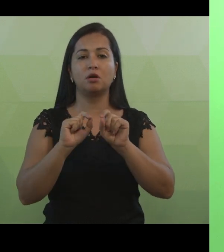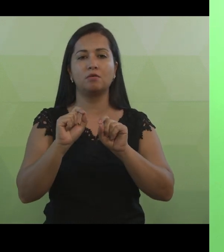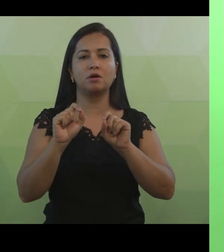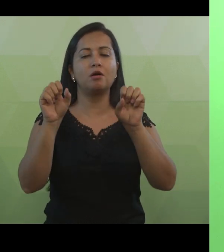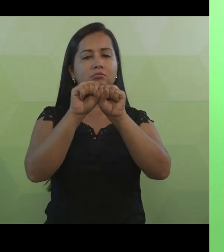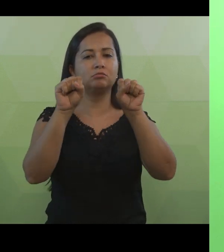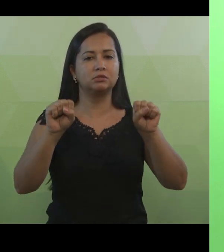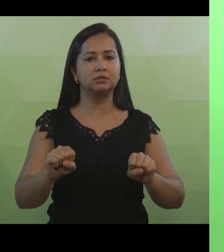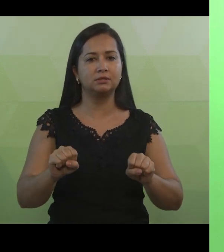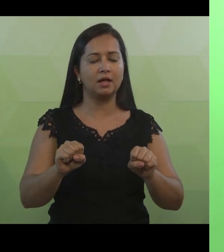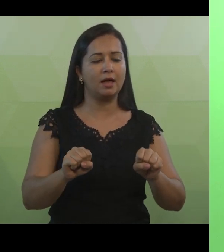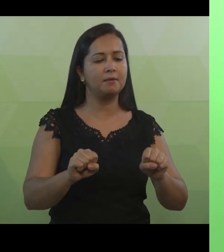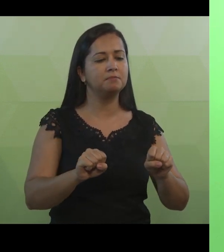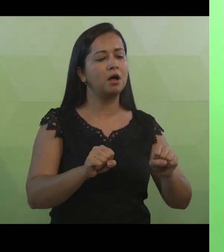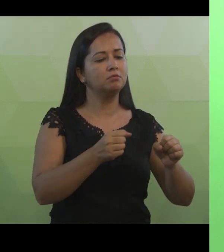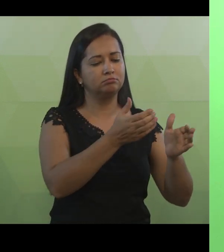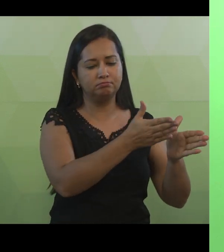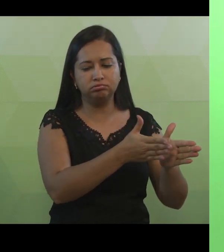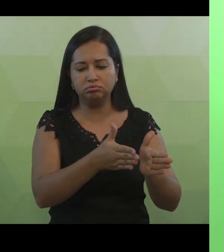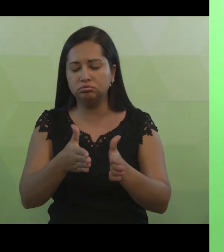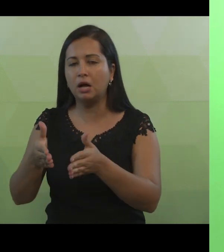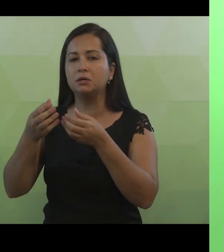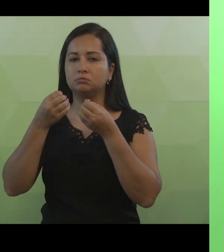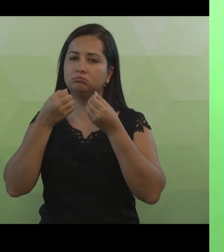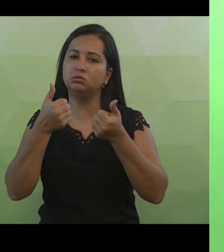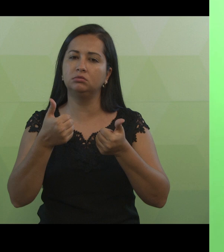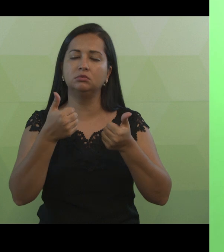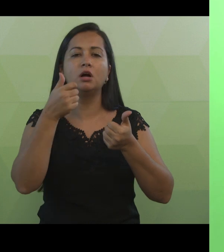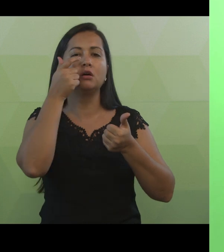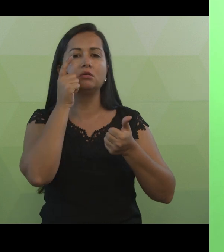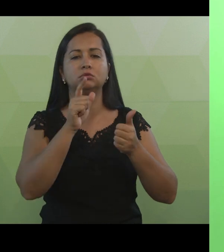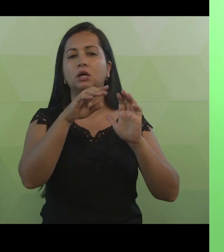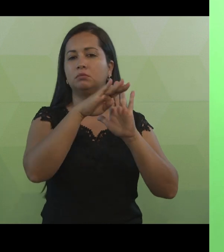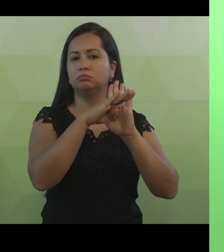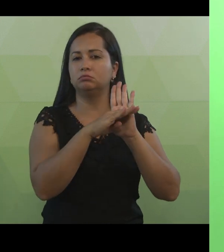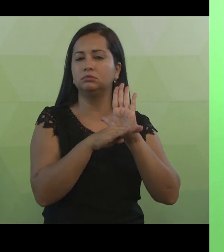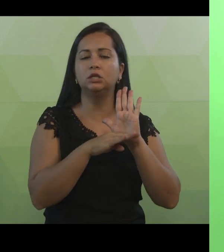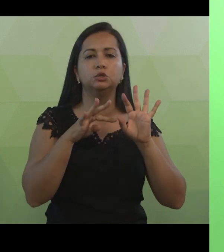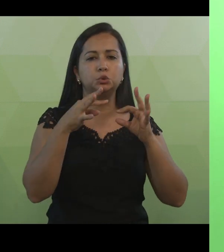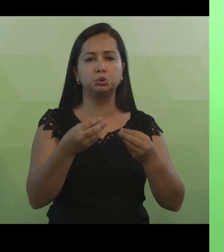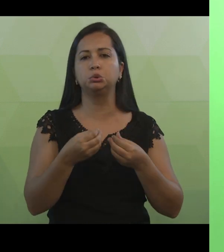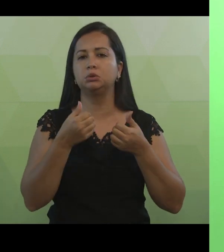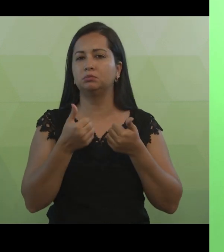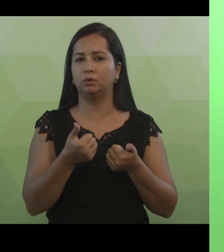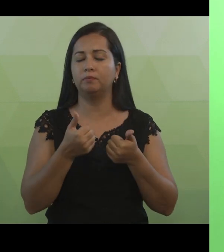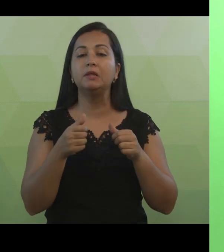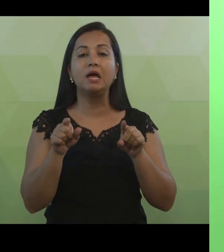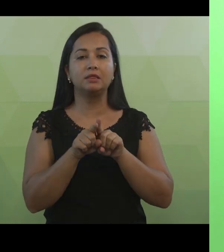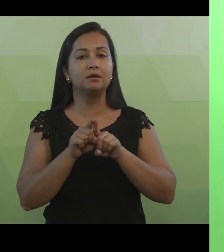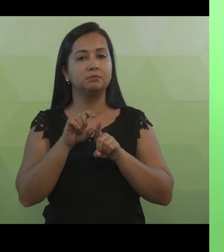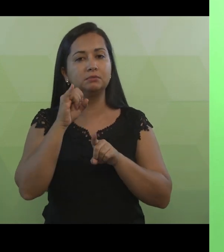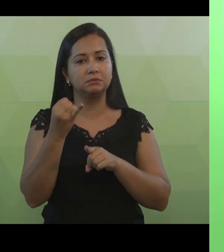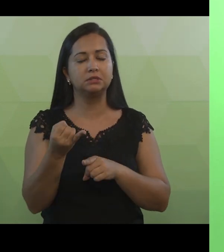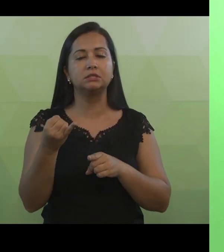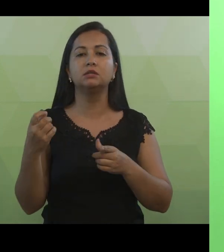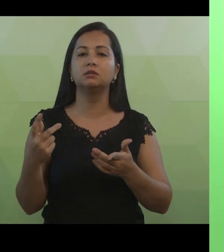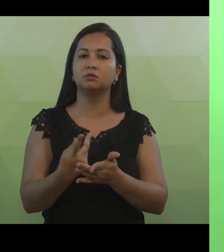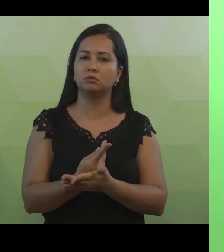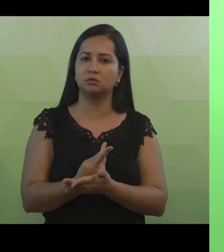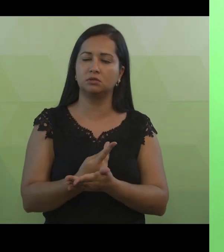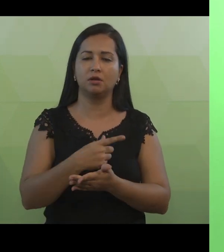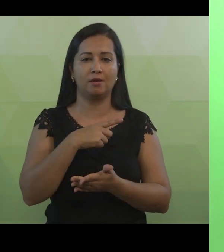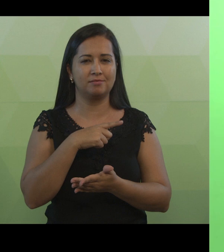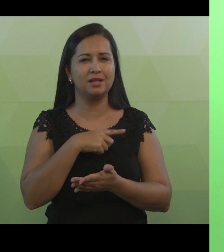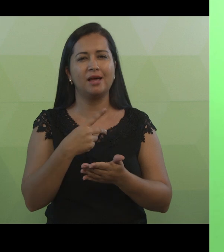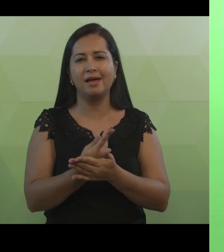corretamente, atendendo todas as funcionalidades previstas no projeto. E também, em caso de uso incorreto ou indevido, hajam